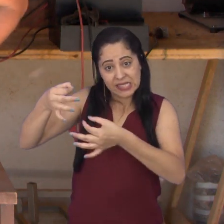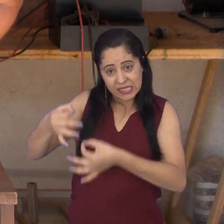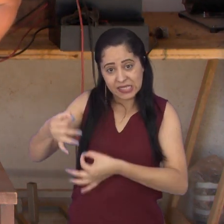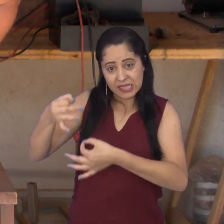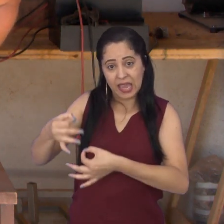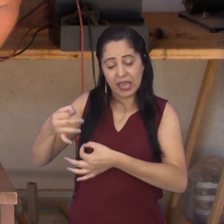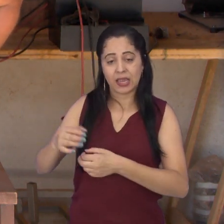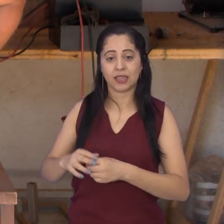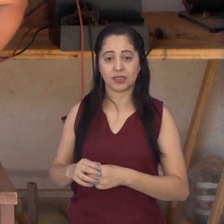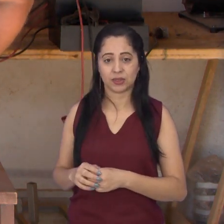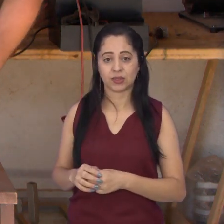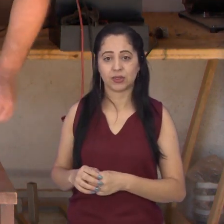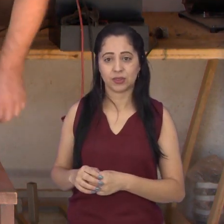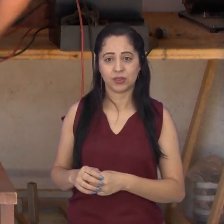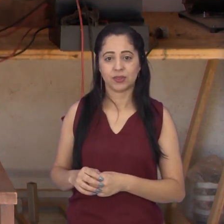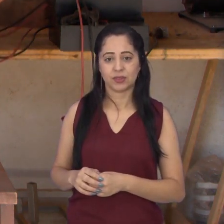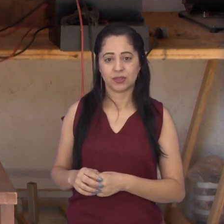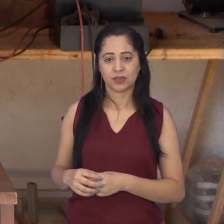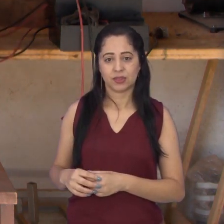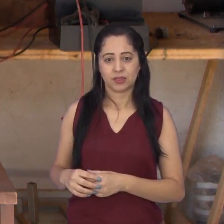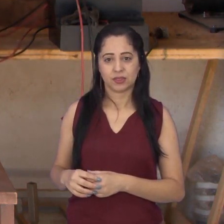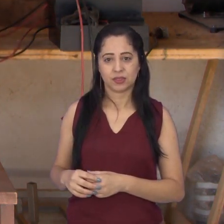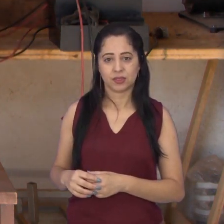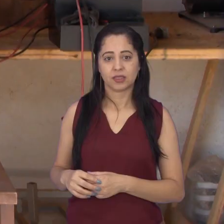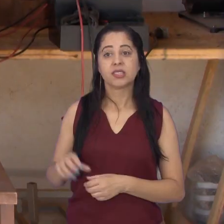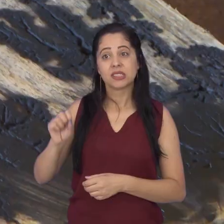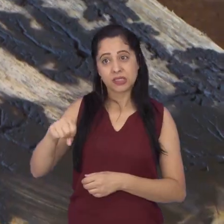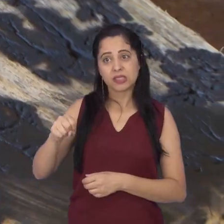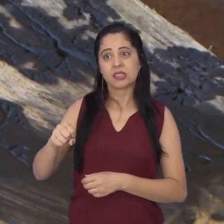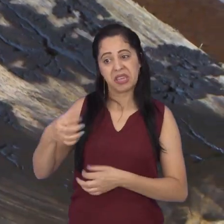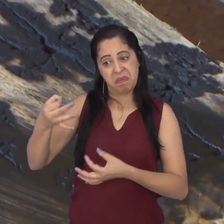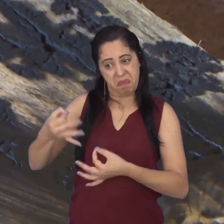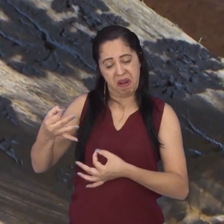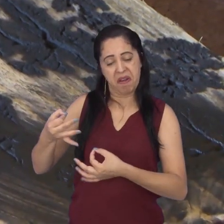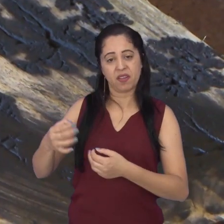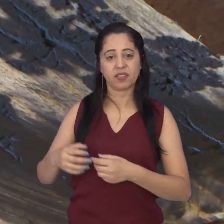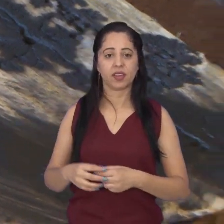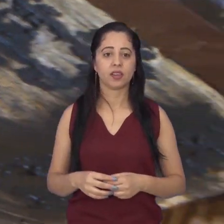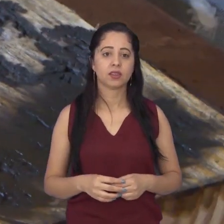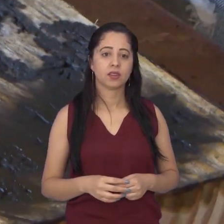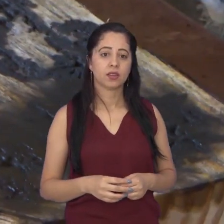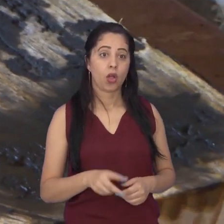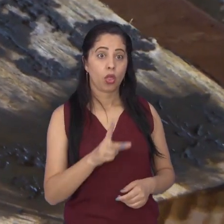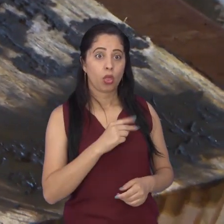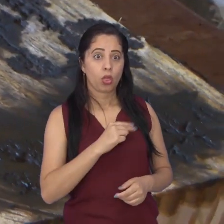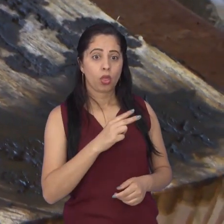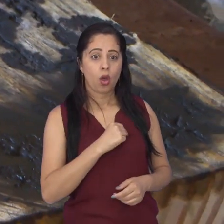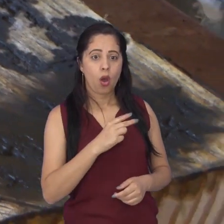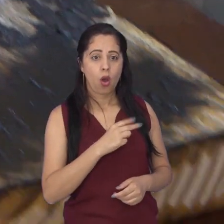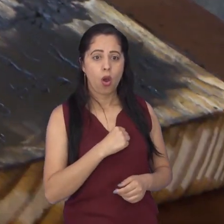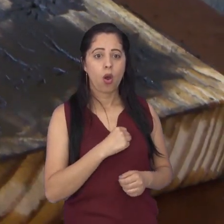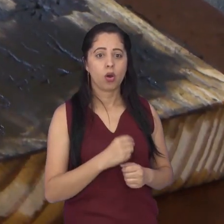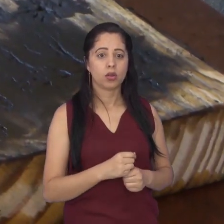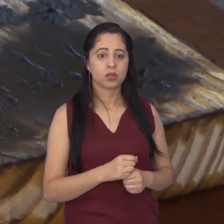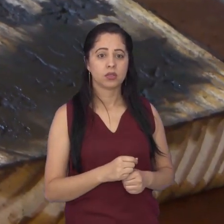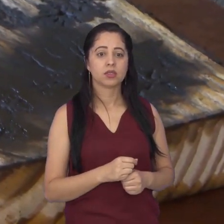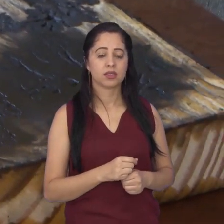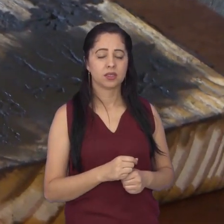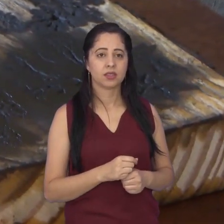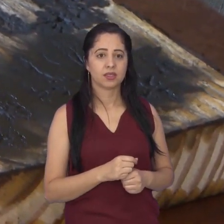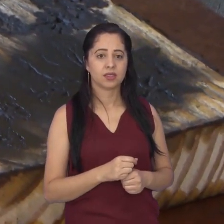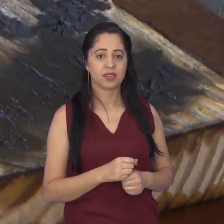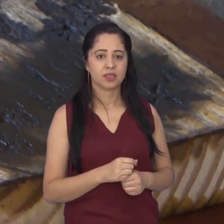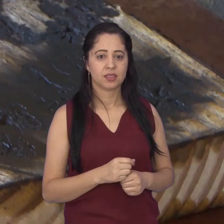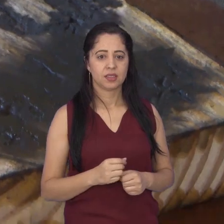Isso, aqui ou na parte mais grossa mesmo. Essa daqui? Tanto Nossa, faz. aqui ela abriu uma... Olha, Isso. mas aí eu tô tirando... Não, Pode só tô tirar tirando que o